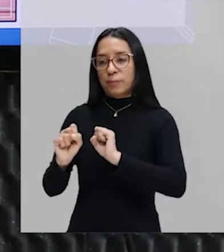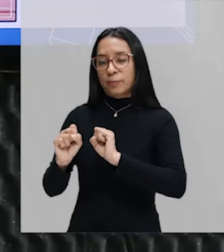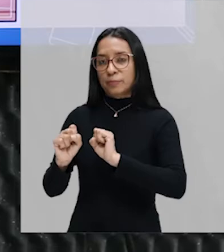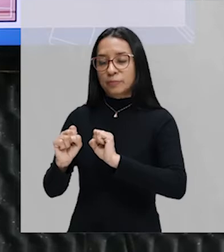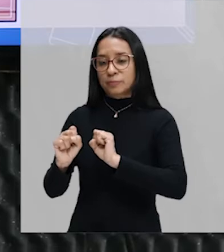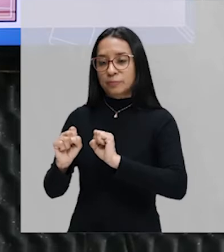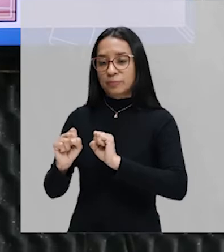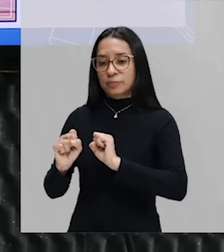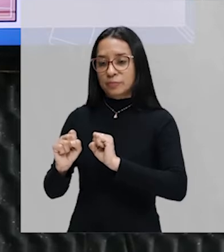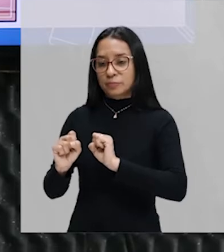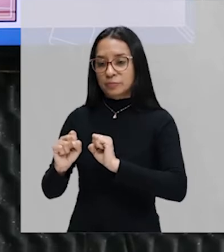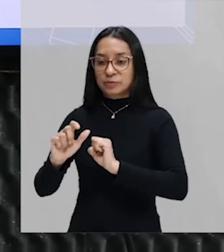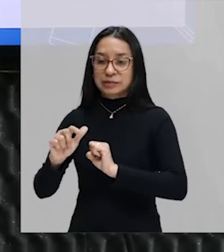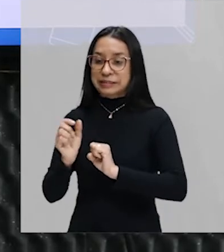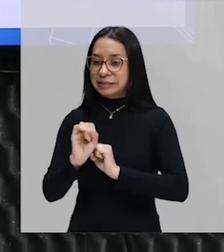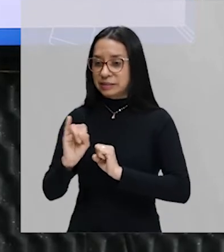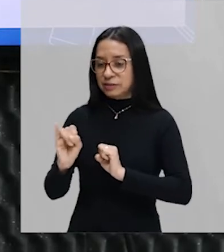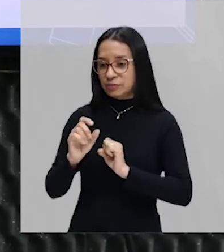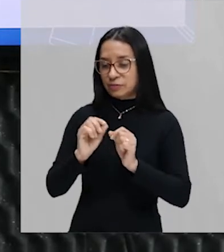equipe adversária.